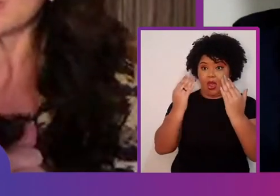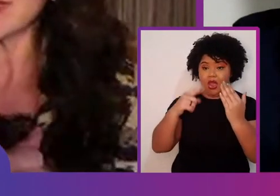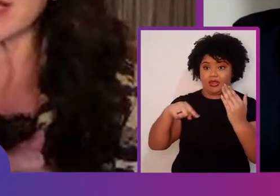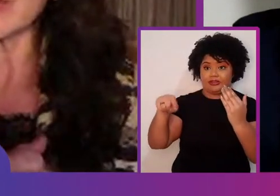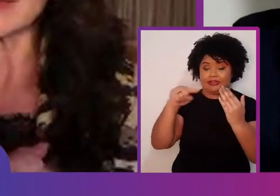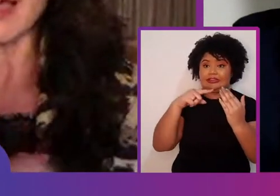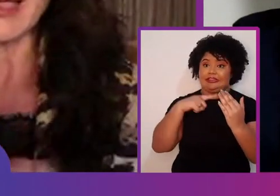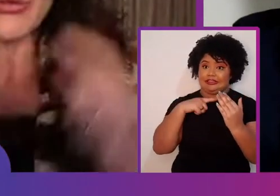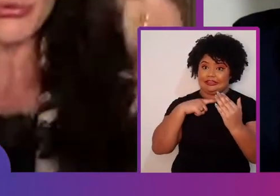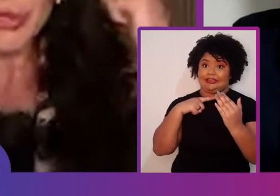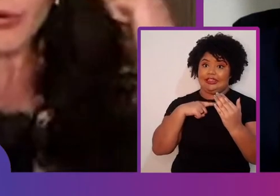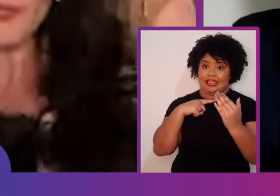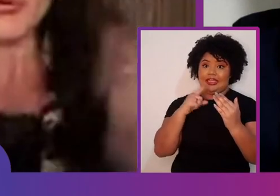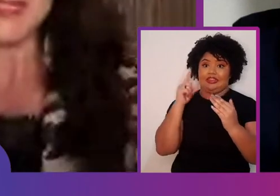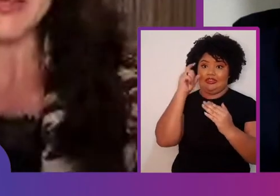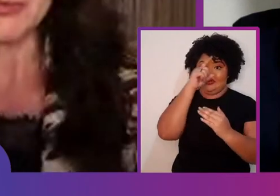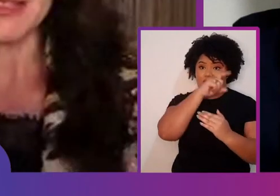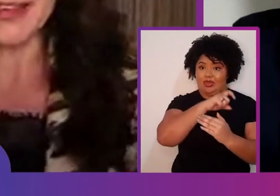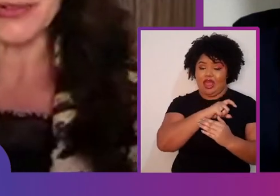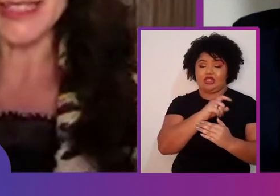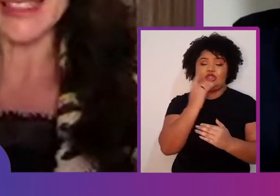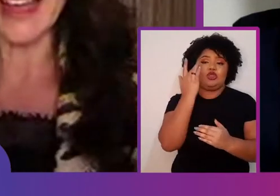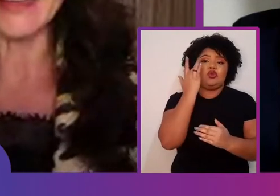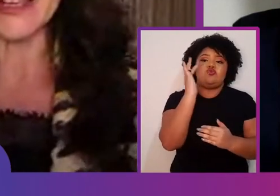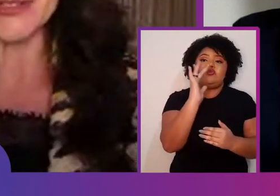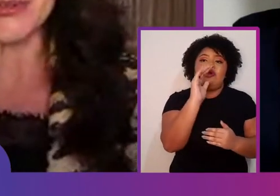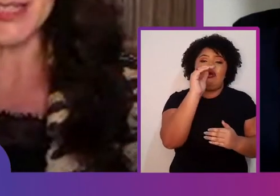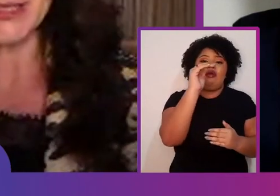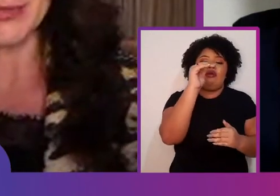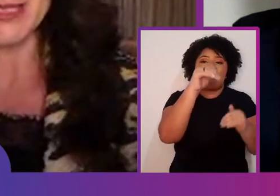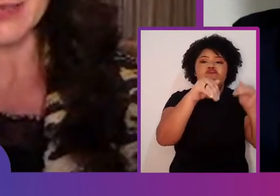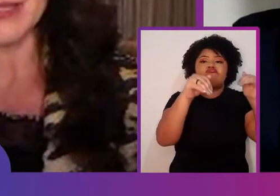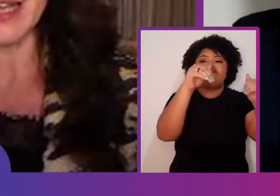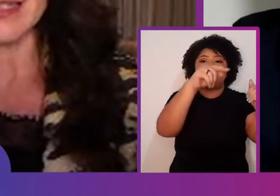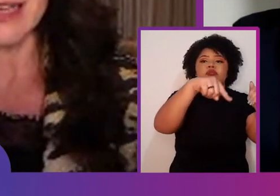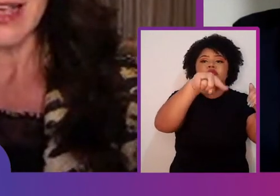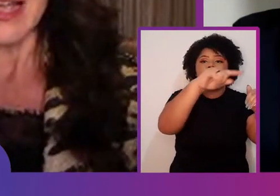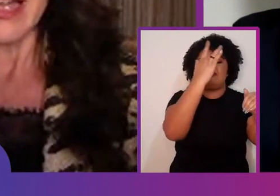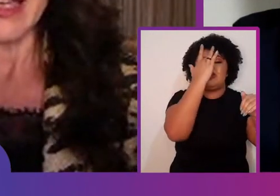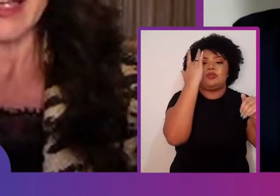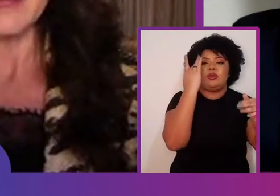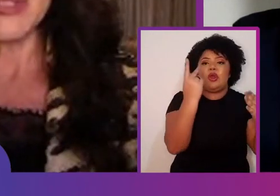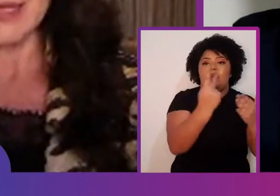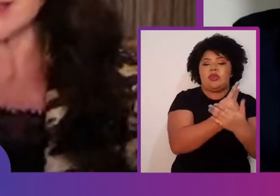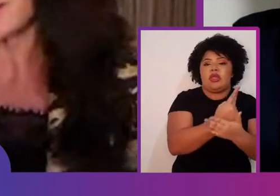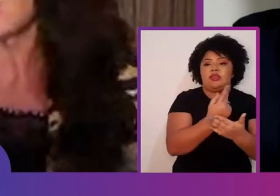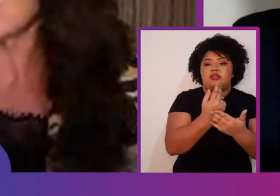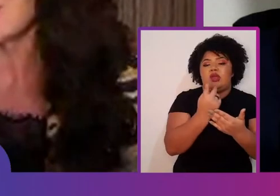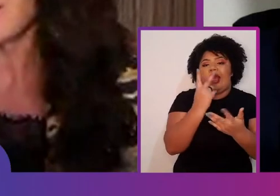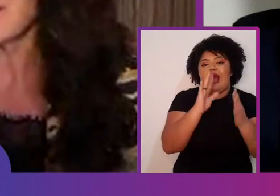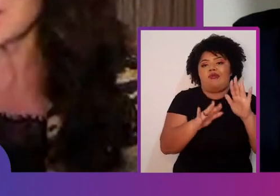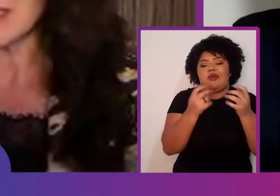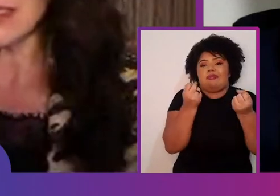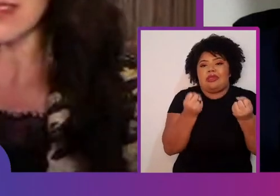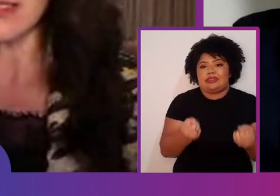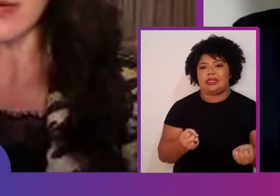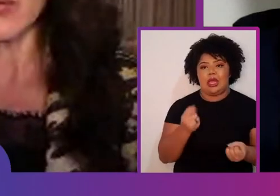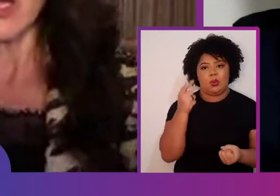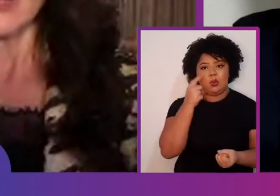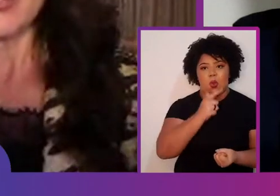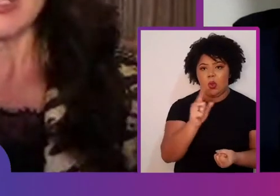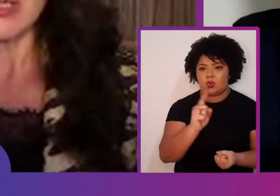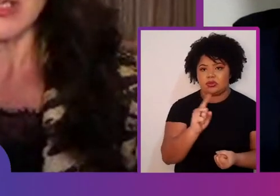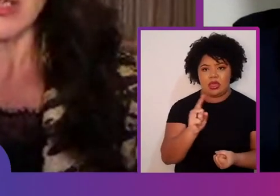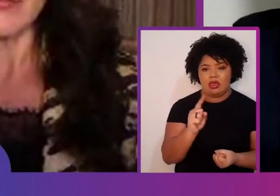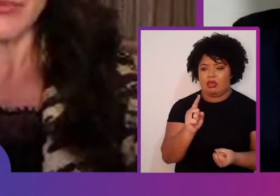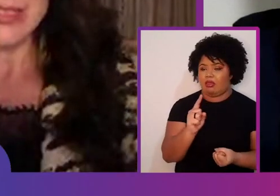tem gente que não consegue aguentar, eu não sei qual é o processo mental que se dá e é isso que eu queria que você explicasse, e me dissesse até se eu estou certa na minha